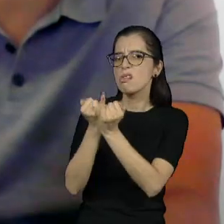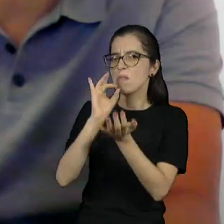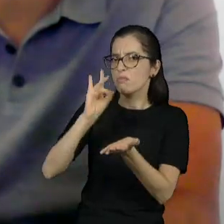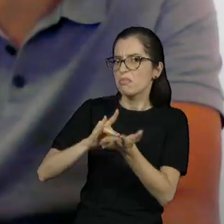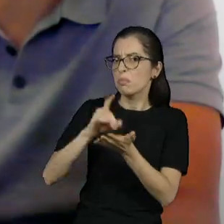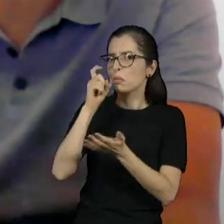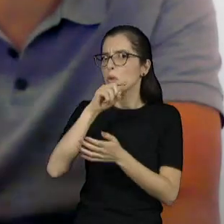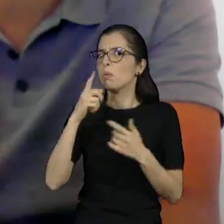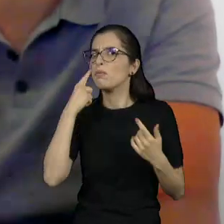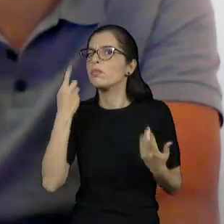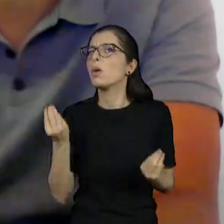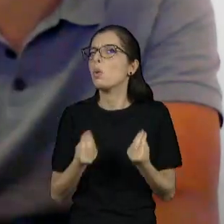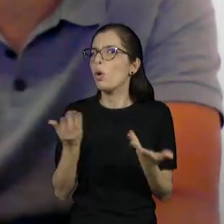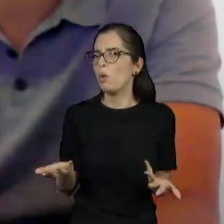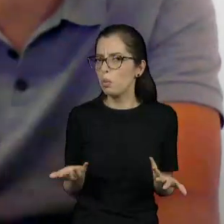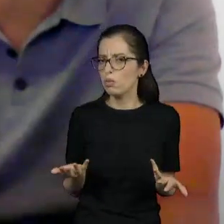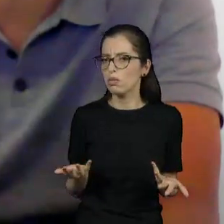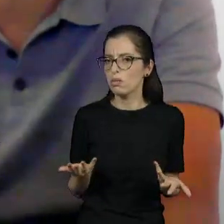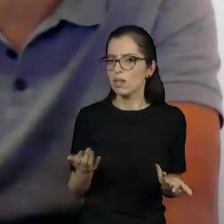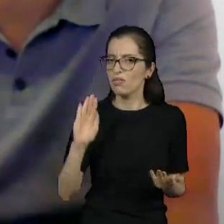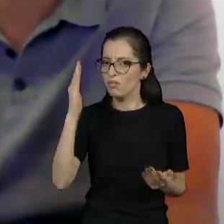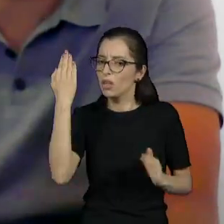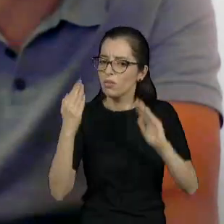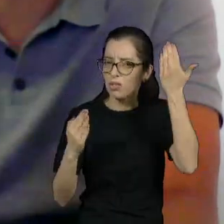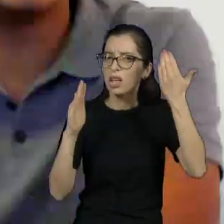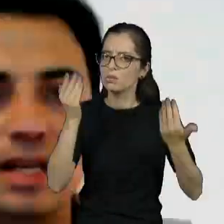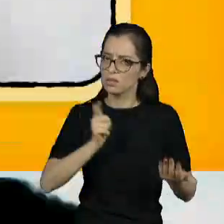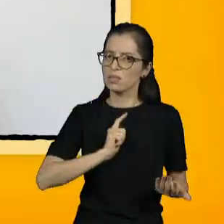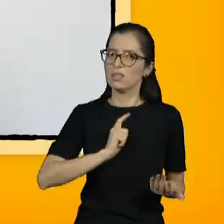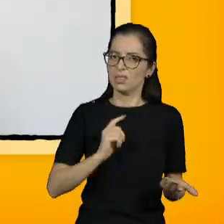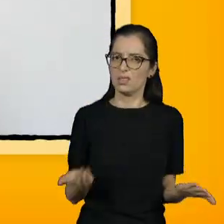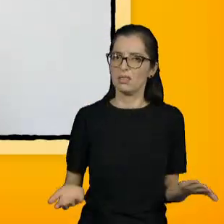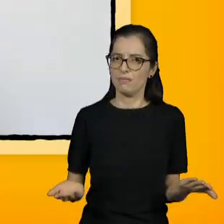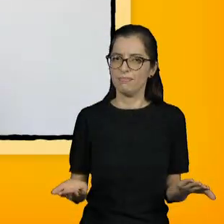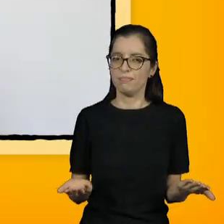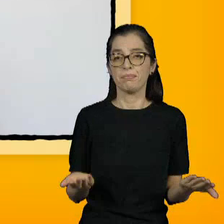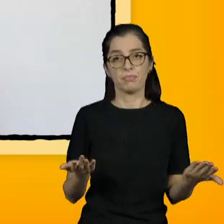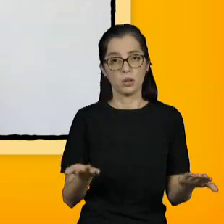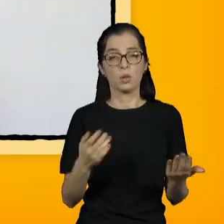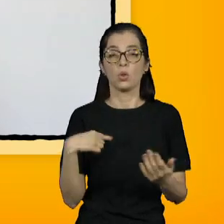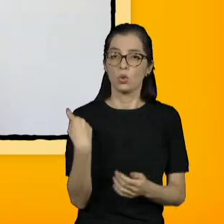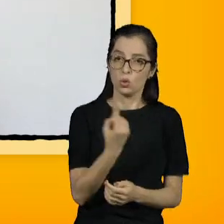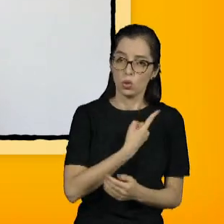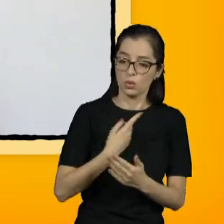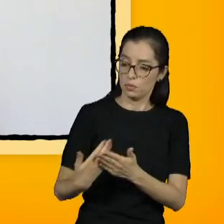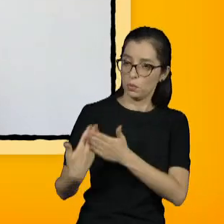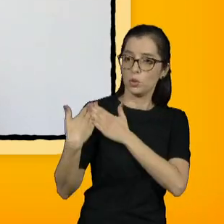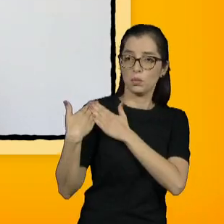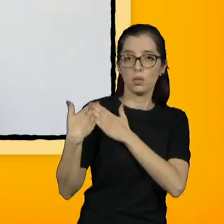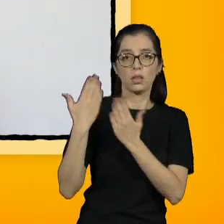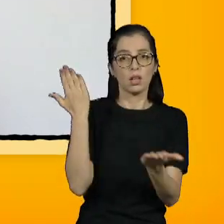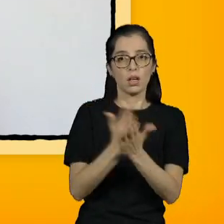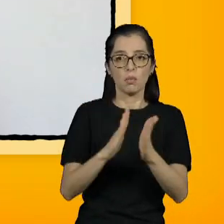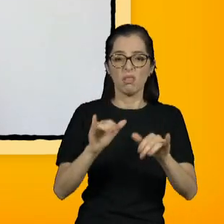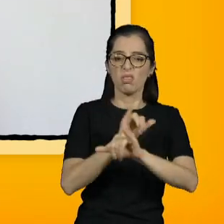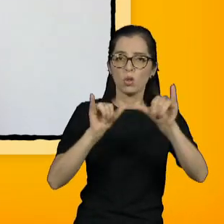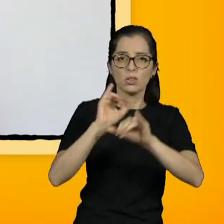aparecer alguma checagem de dados mostrando que se trata de uma falsidade. Está nas nossas mãos combater as notícias